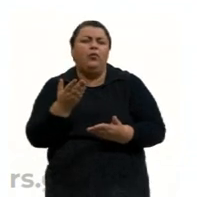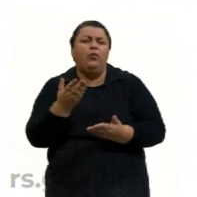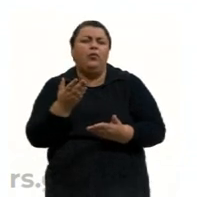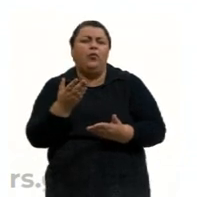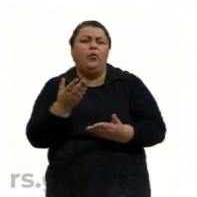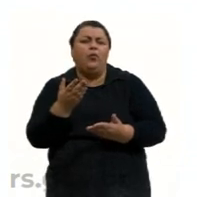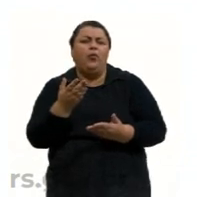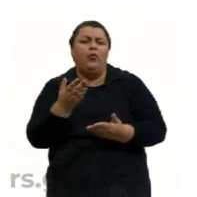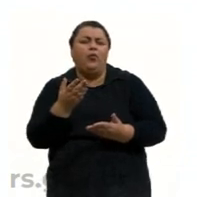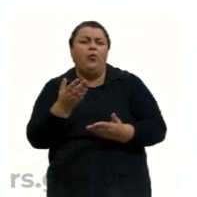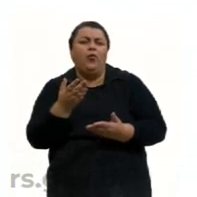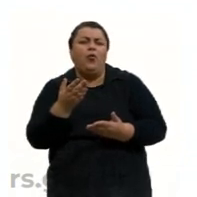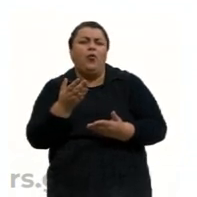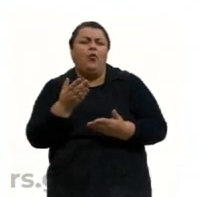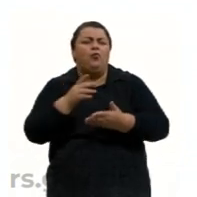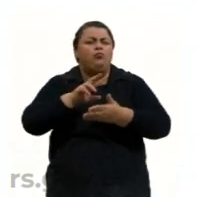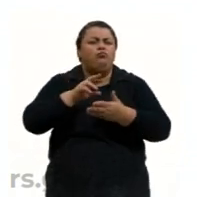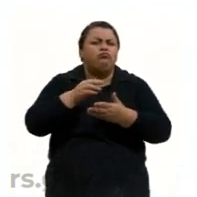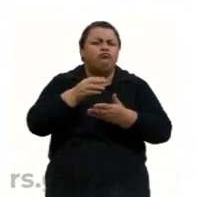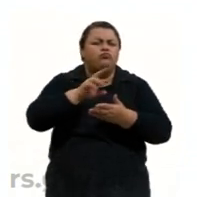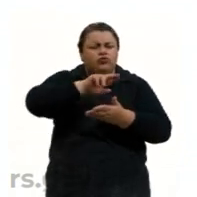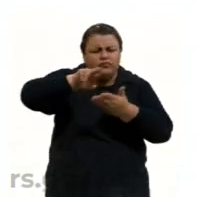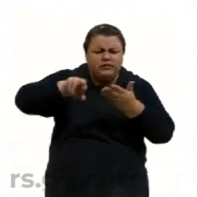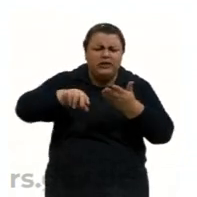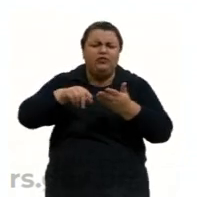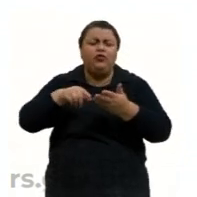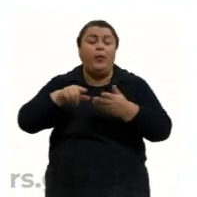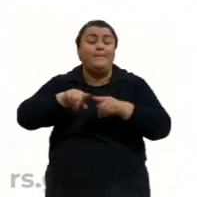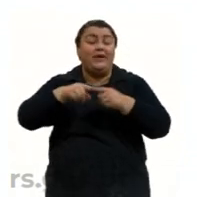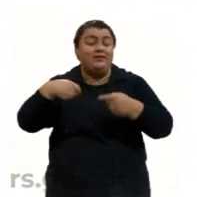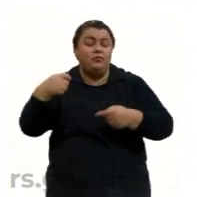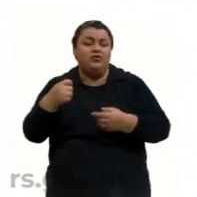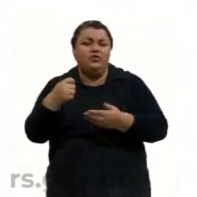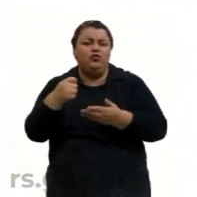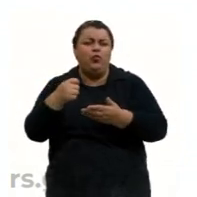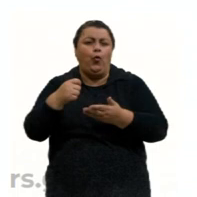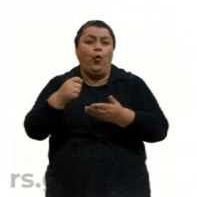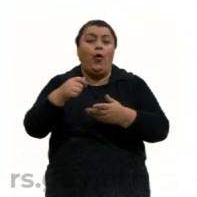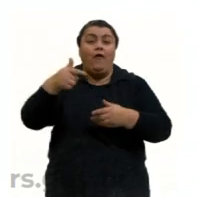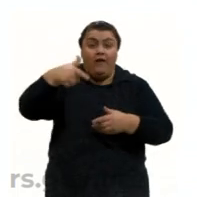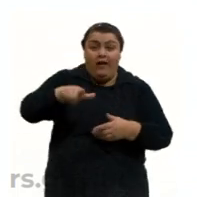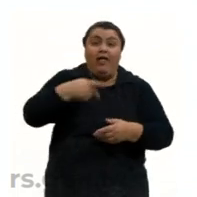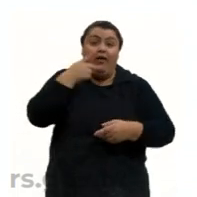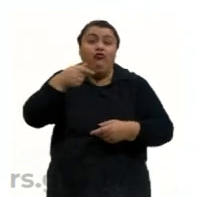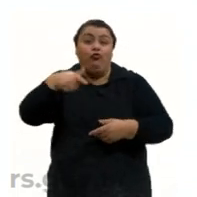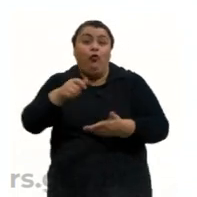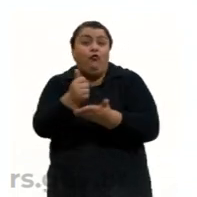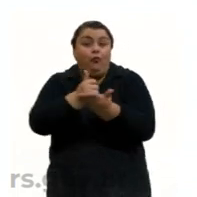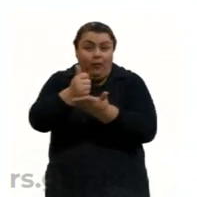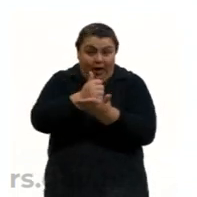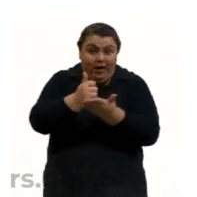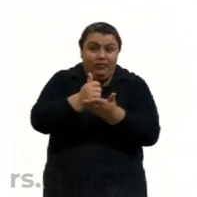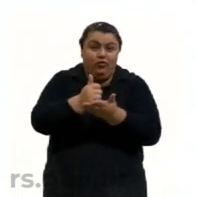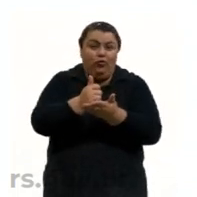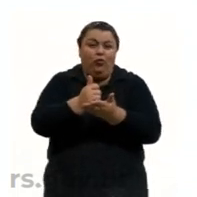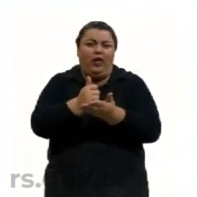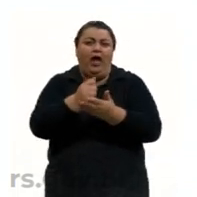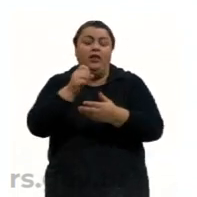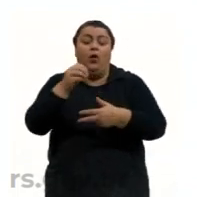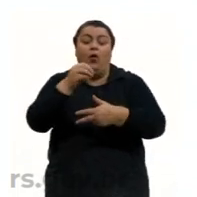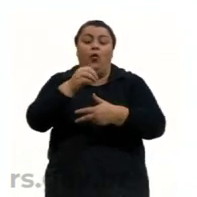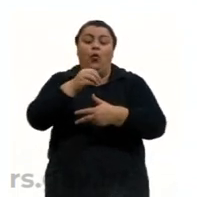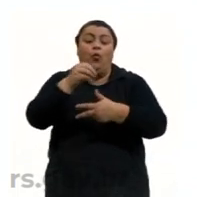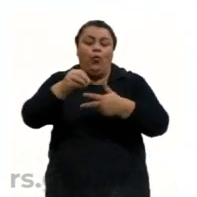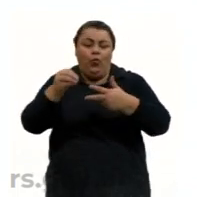pode vir algumas coisas mas umas coisas básicas vou repetir para você que não assistiu à aula anterior de sociologia Ok o